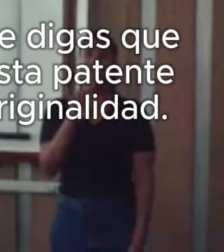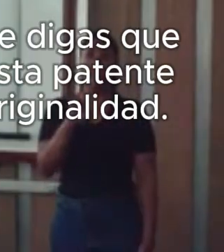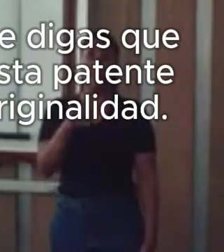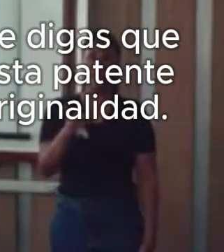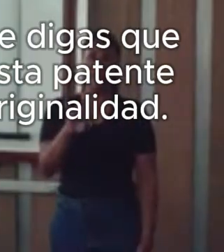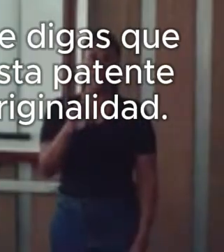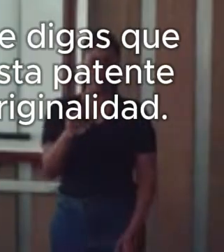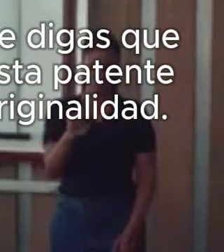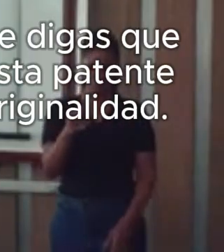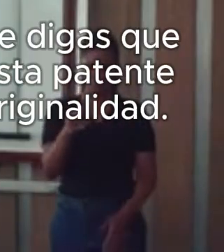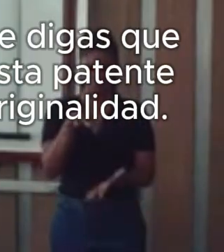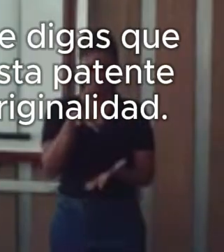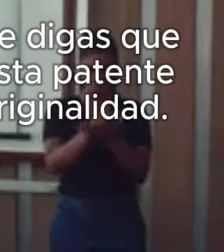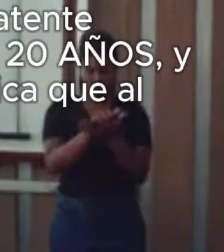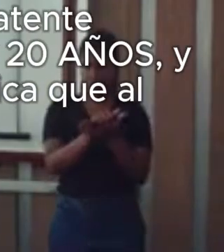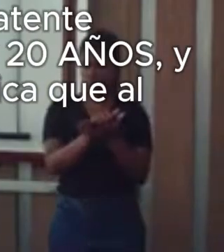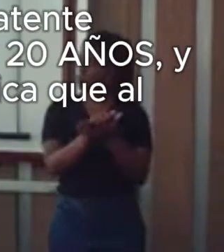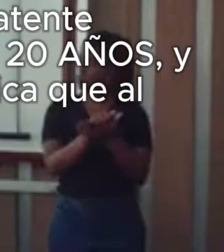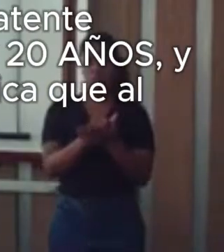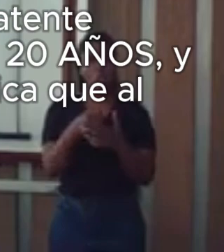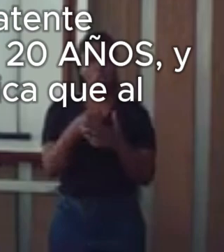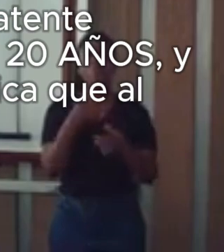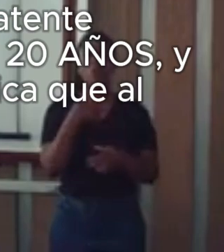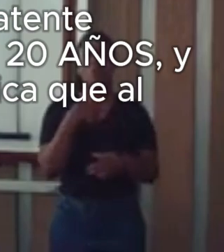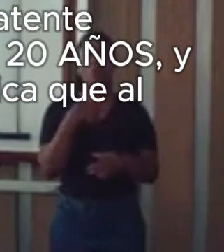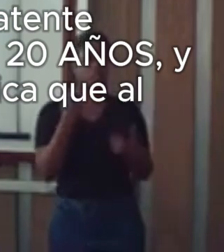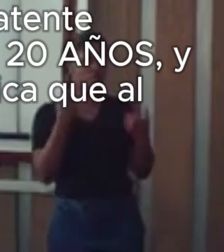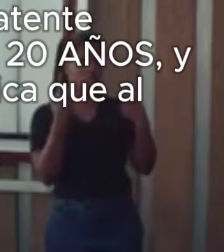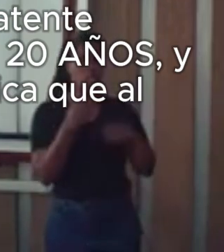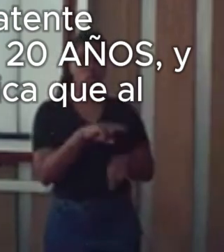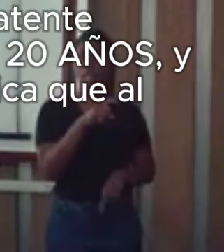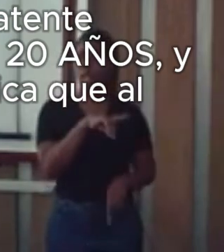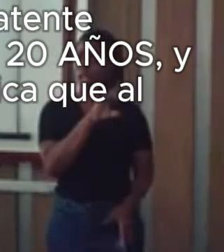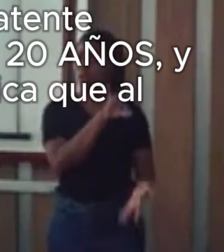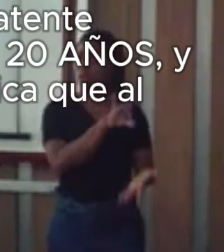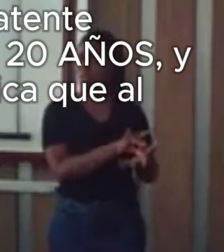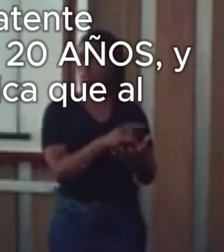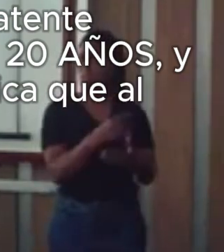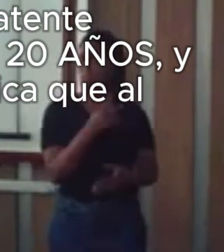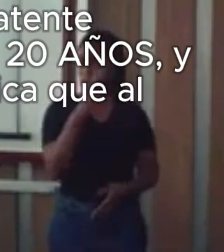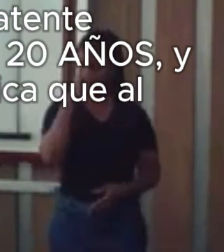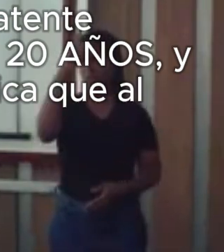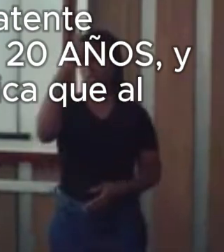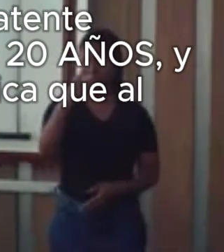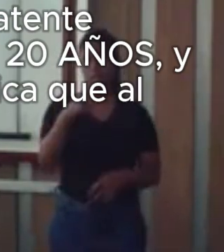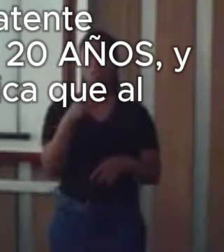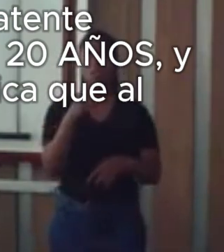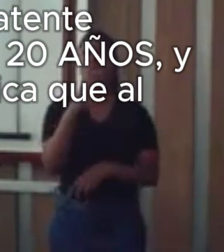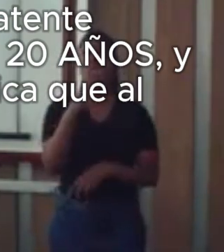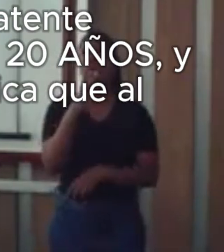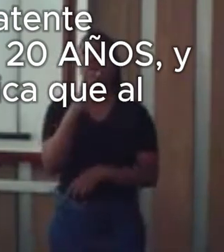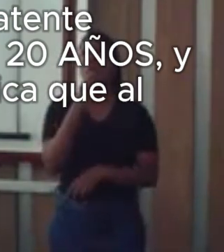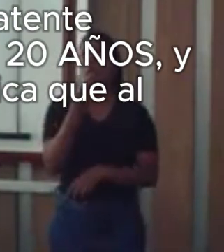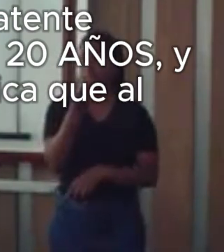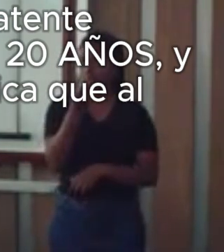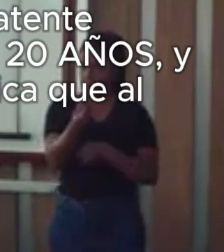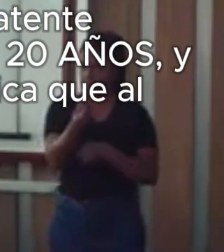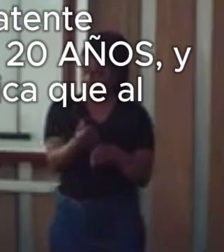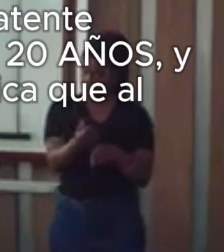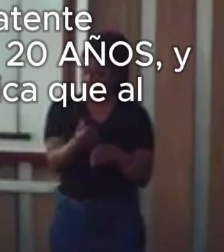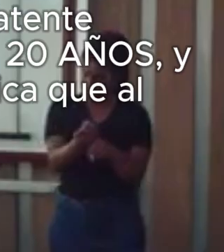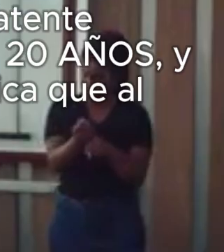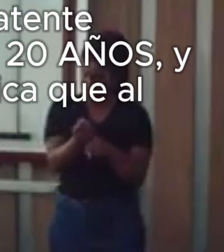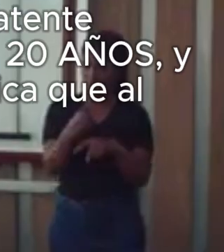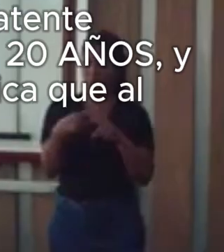Você não pode questionar a originalidade. Aí eles demoraram 6 anos e reconheceram e nos concederam a